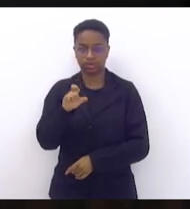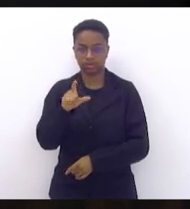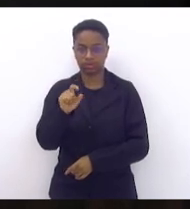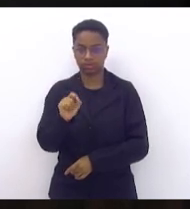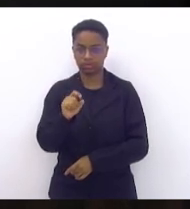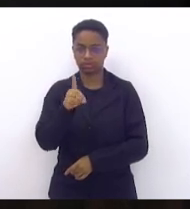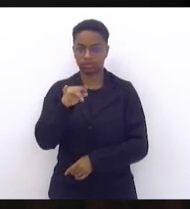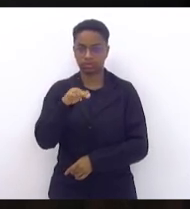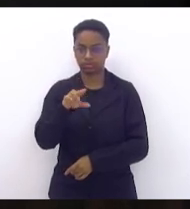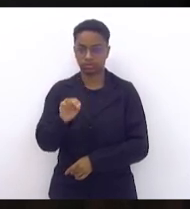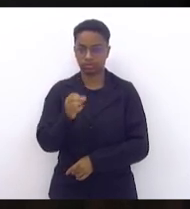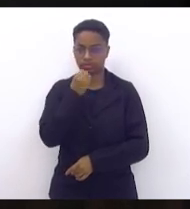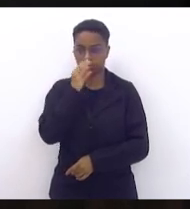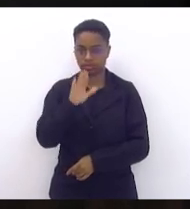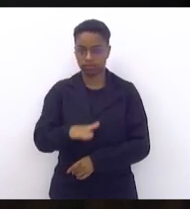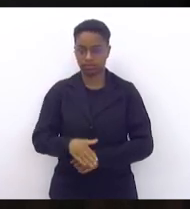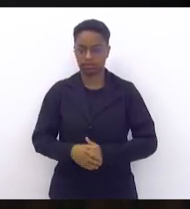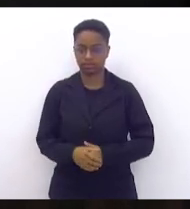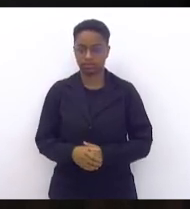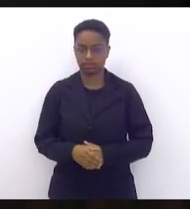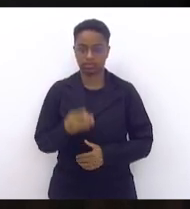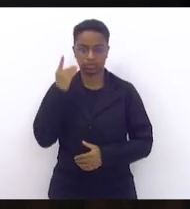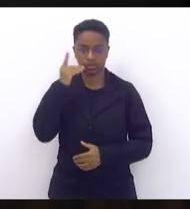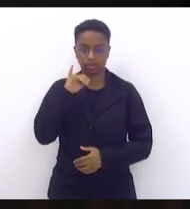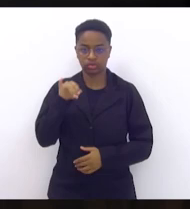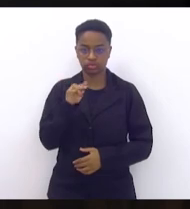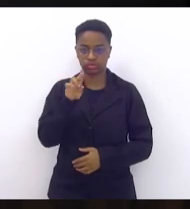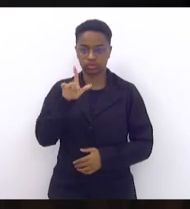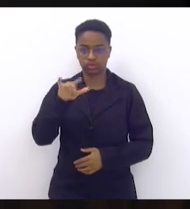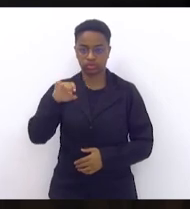Buenas tardes, Minke. Deputado Júlio Rocha.